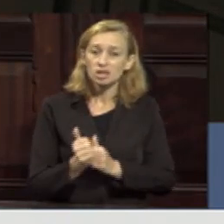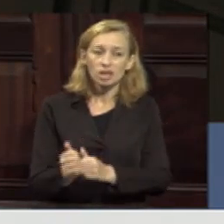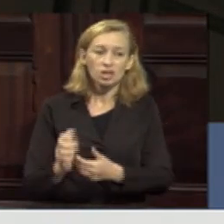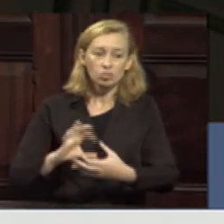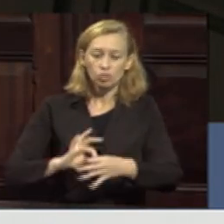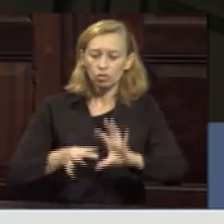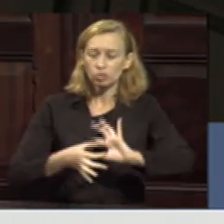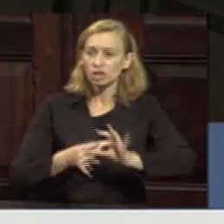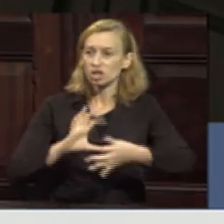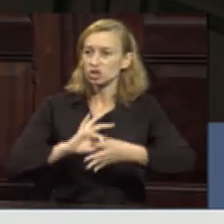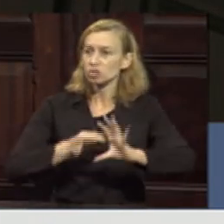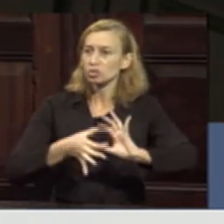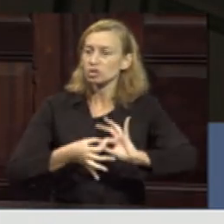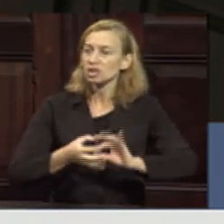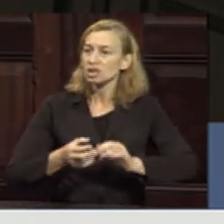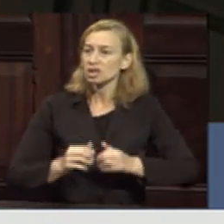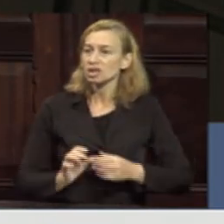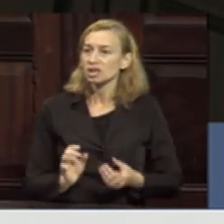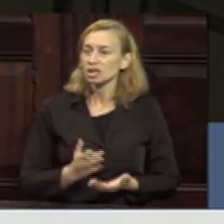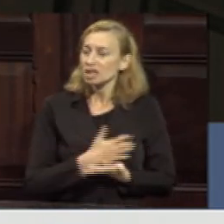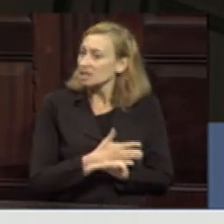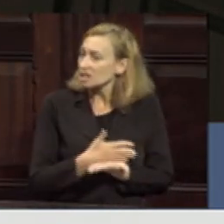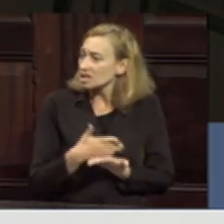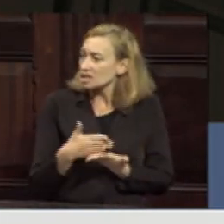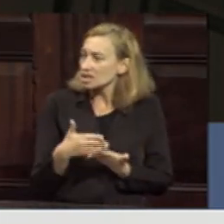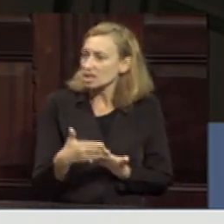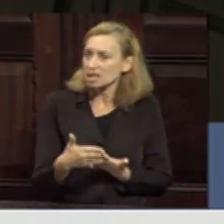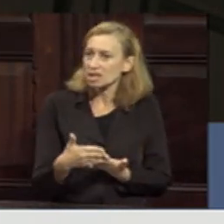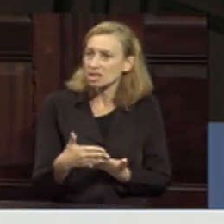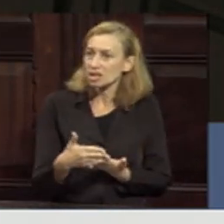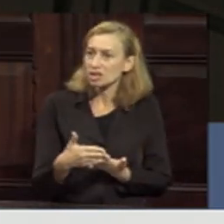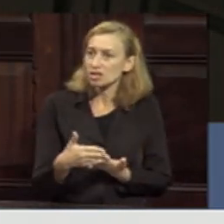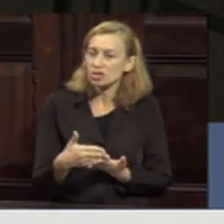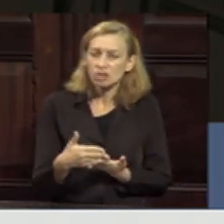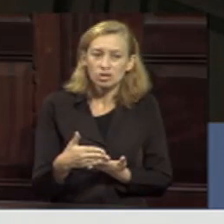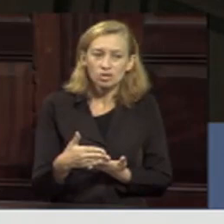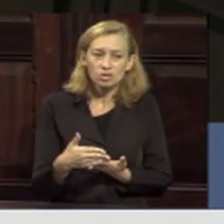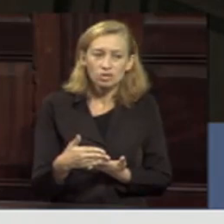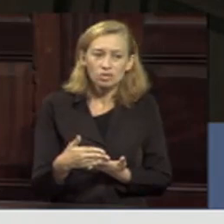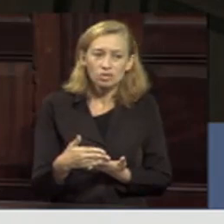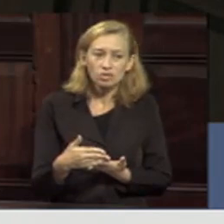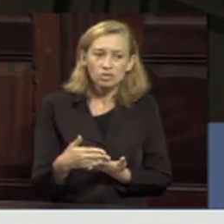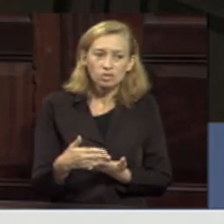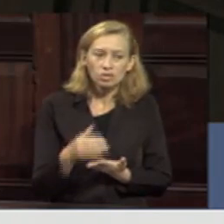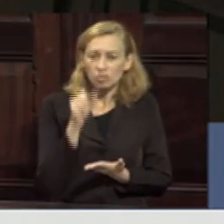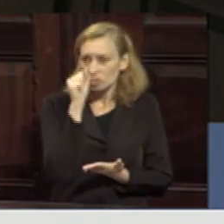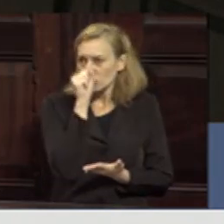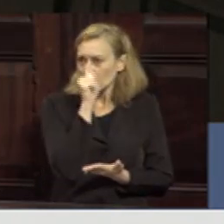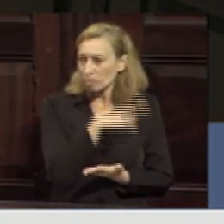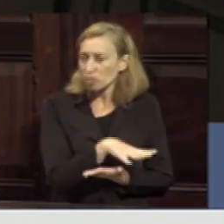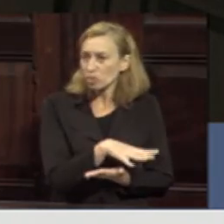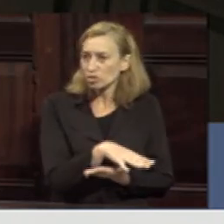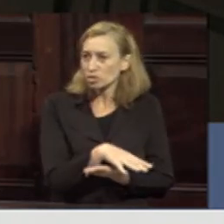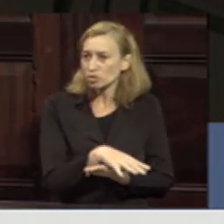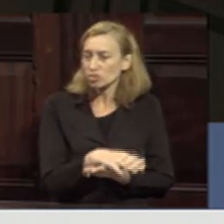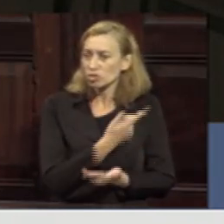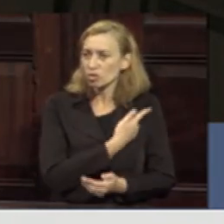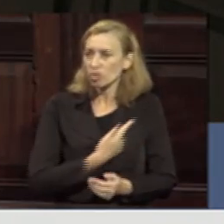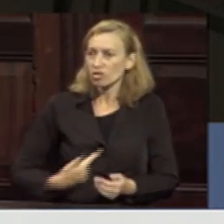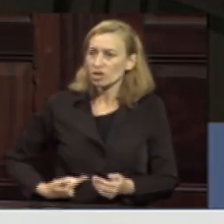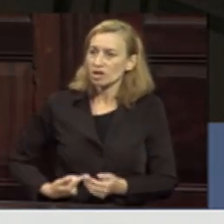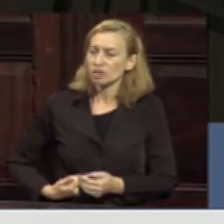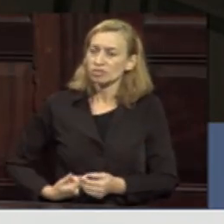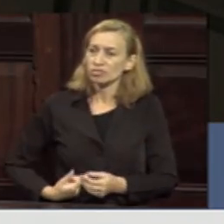que se inicia com essas barbaridades que o governo Cabral trouxe para esse Estado.